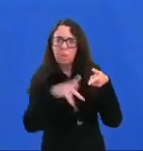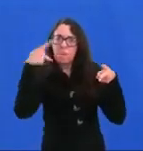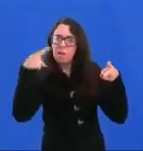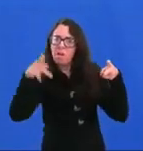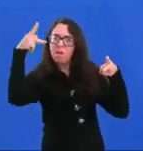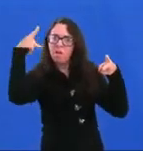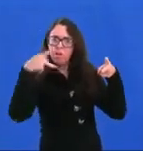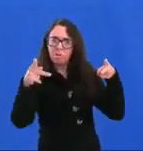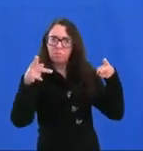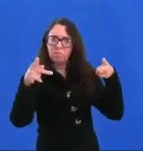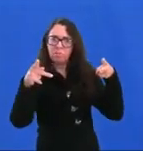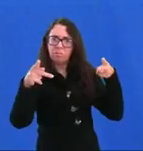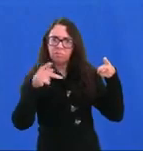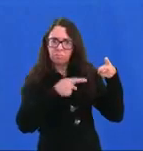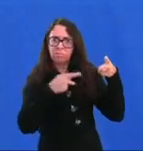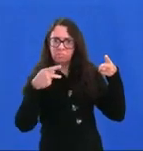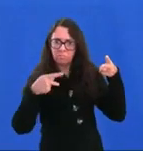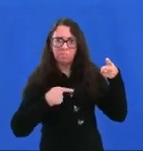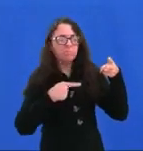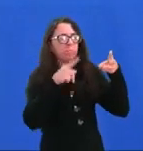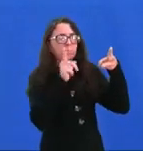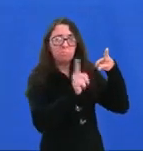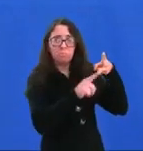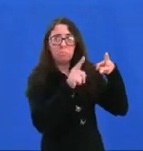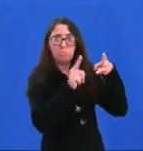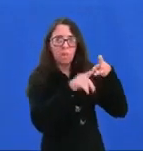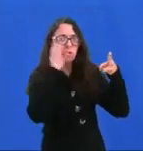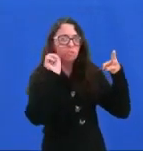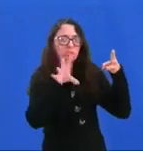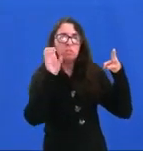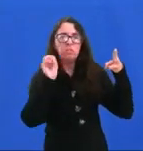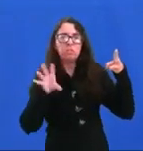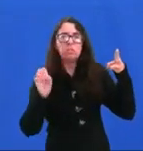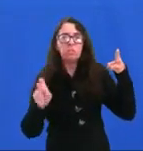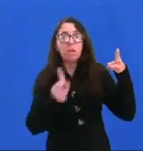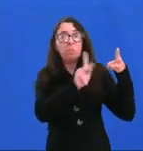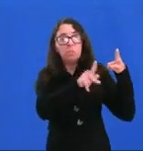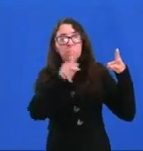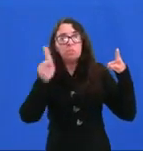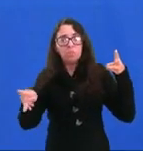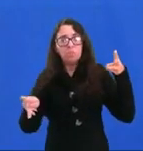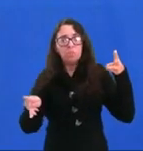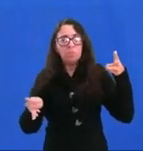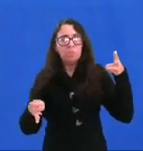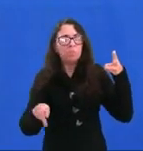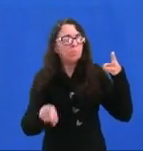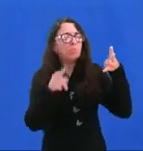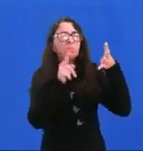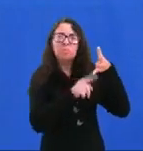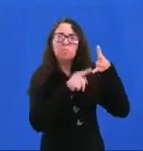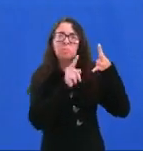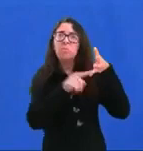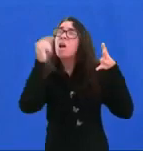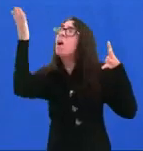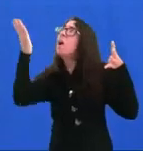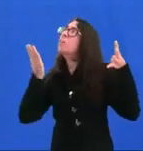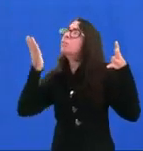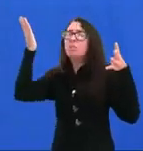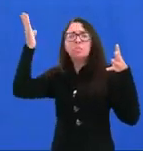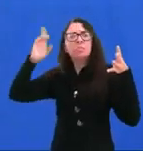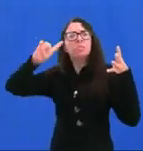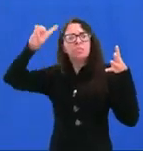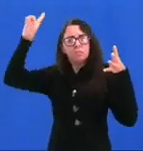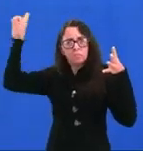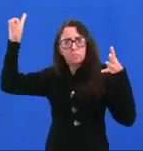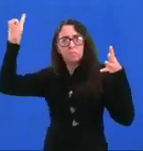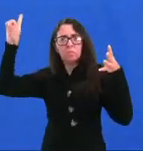de Cristo, até que todos cheguemos à unidade da fé e do pleno conhecimento do Filho